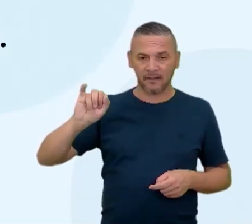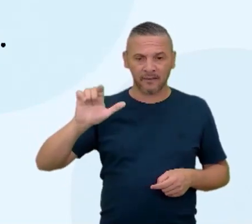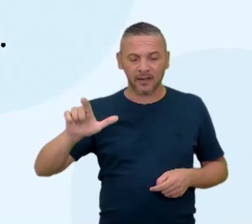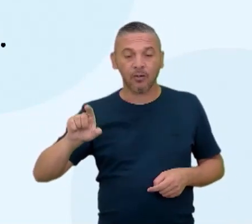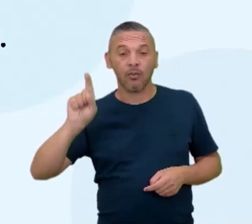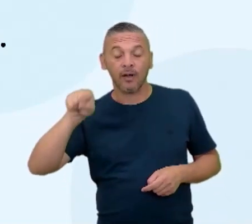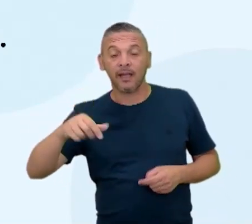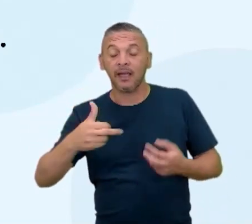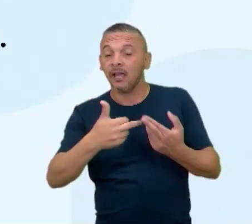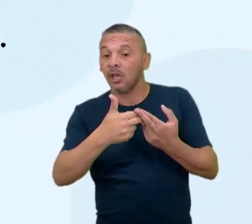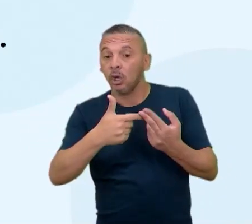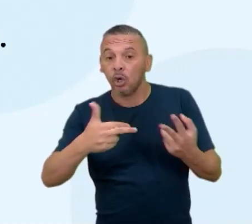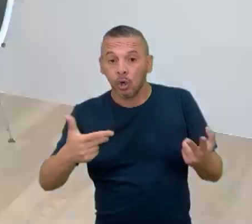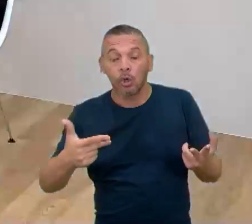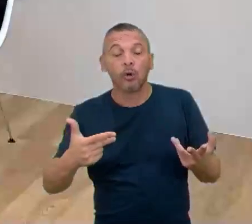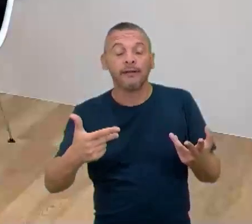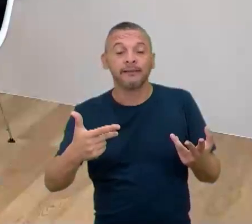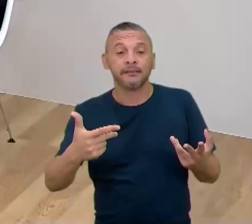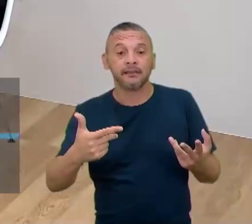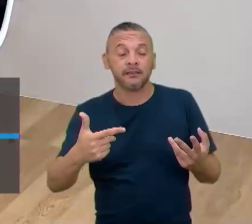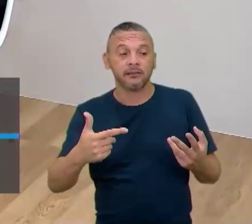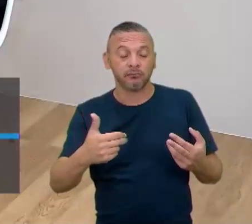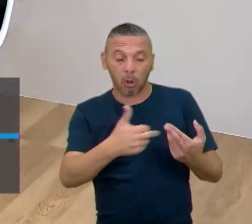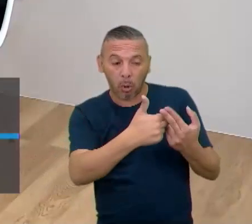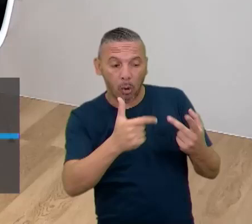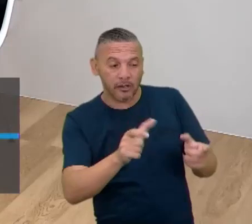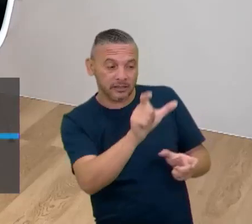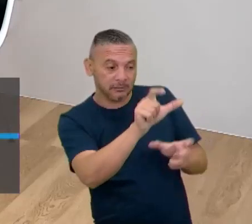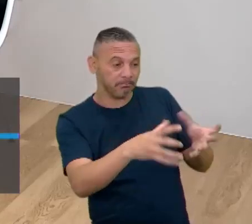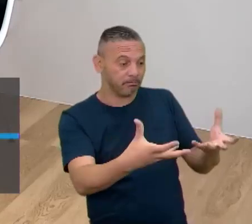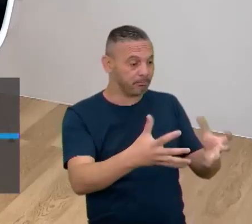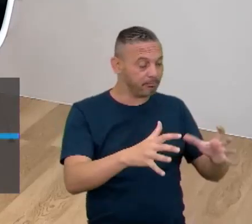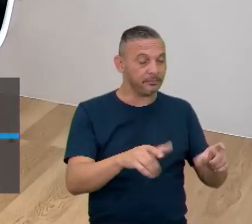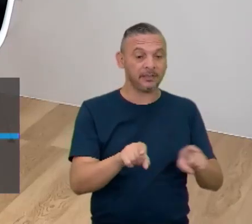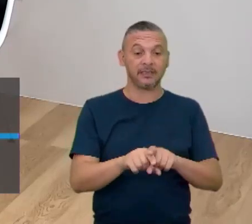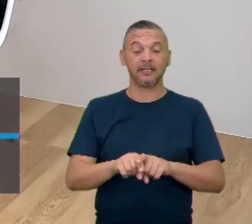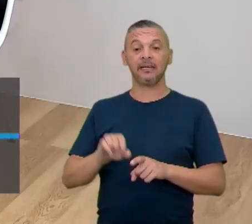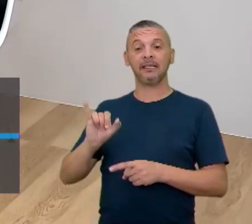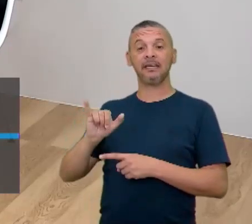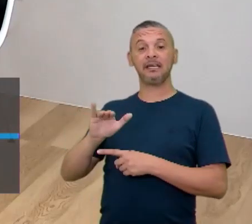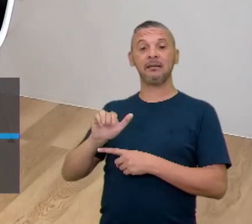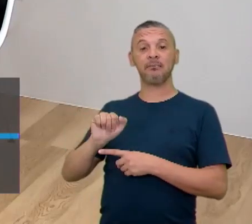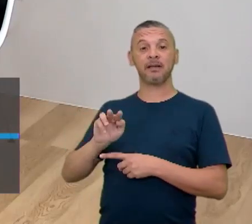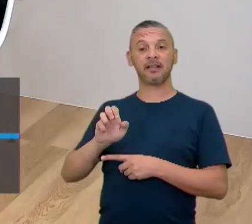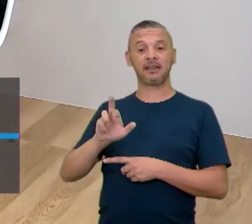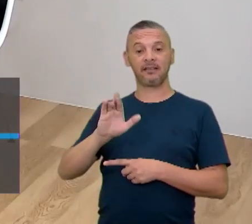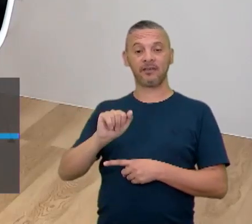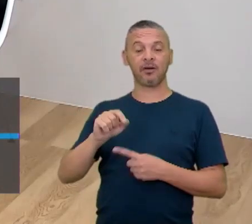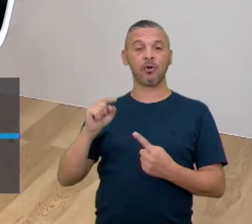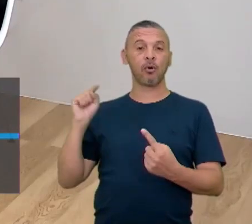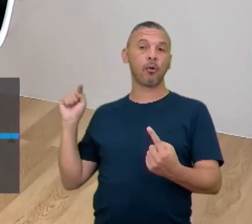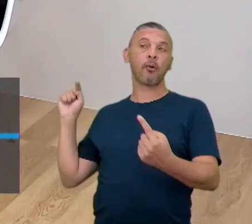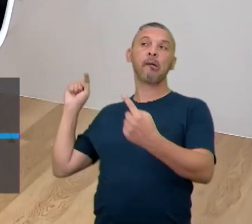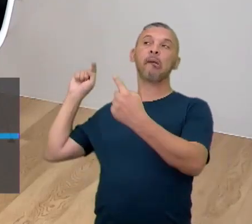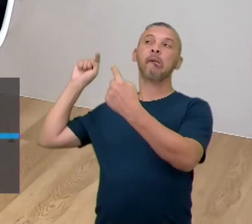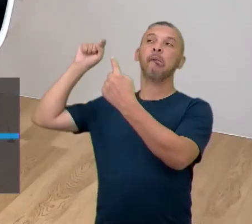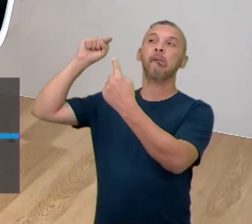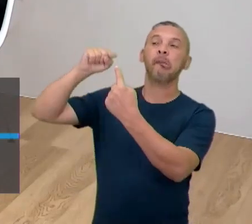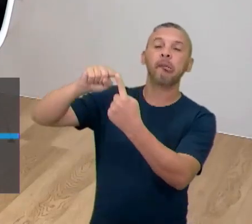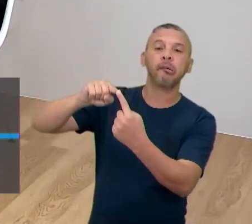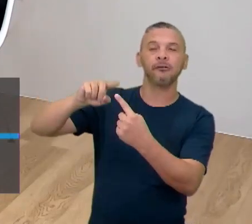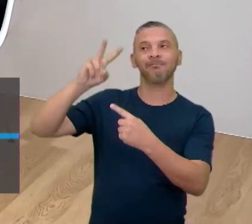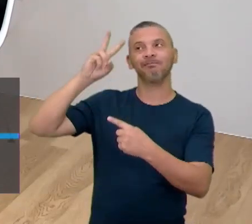que está numa perspectiva de objeto. Sim. E imaterial são os legados. Isso. Né? Por